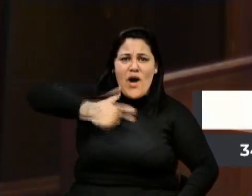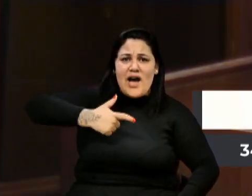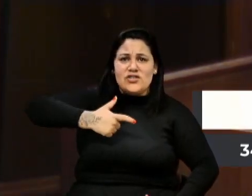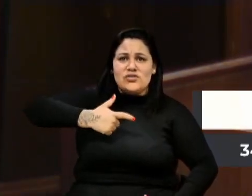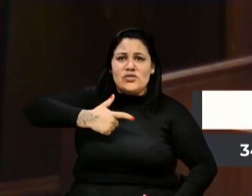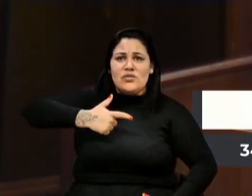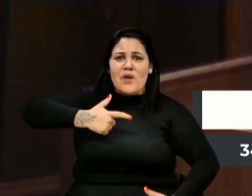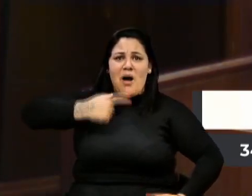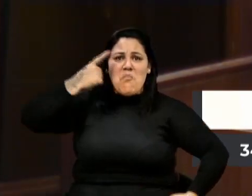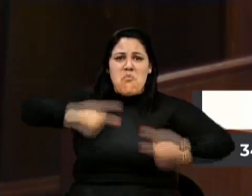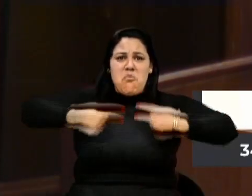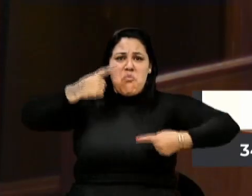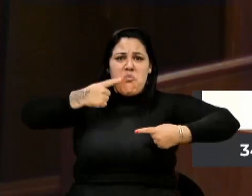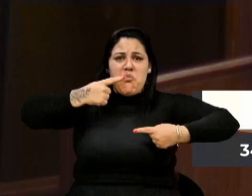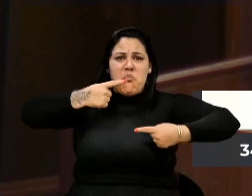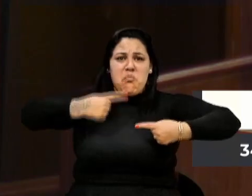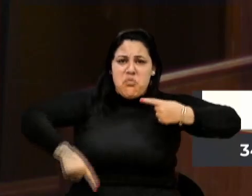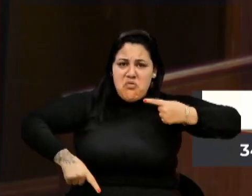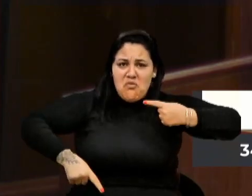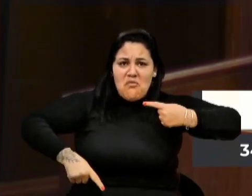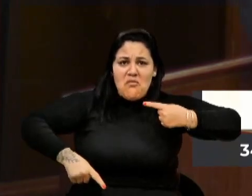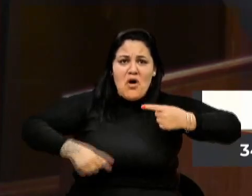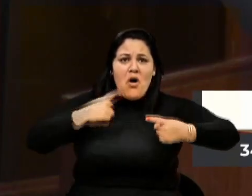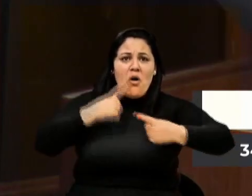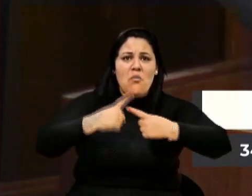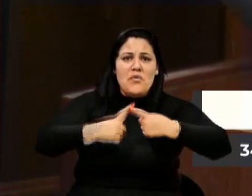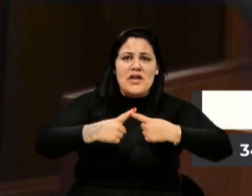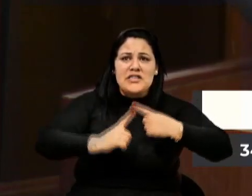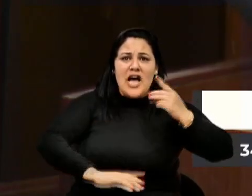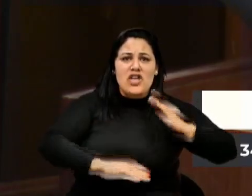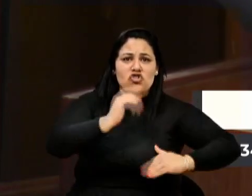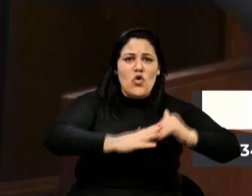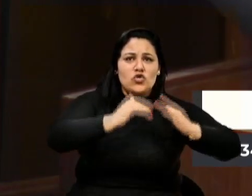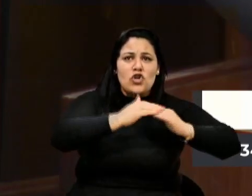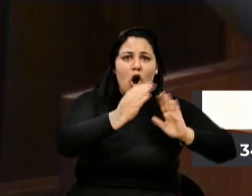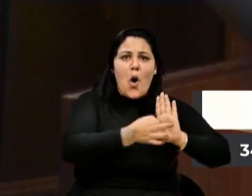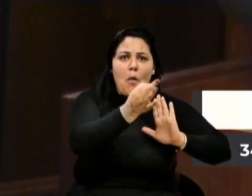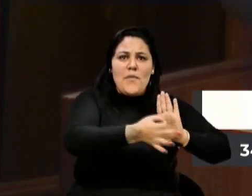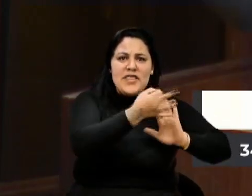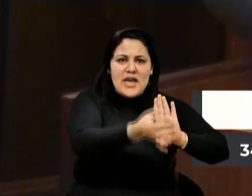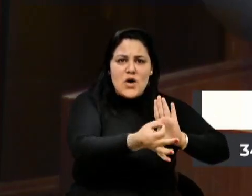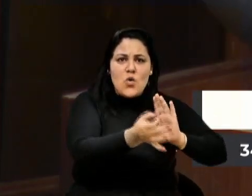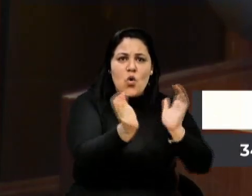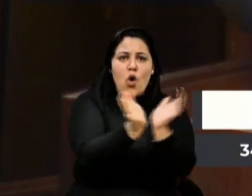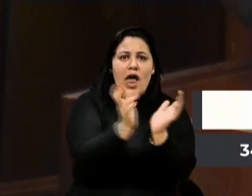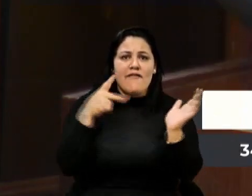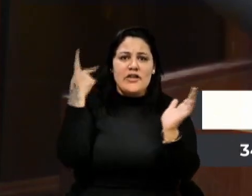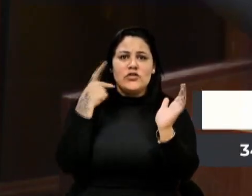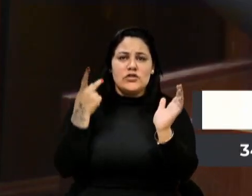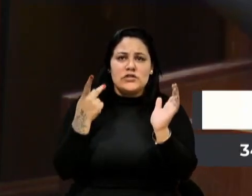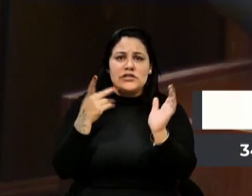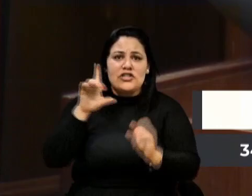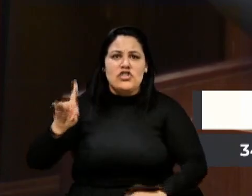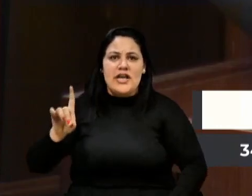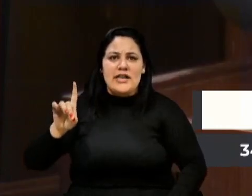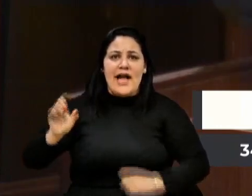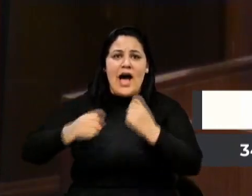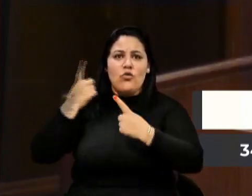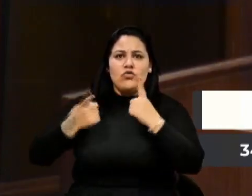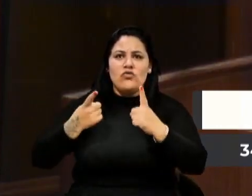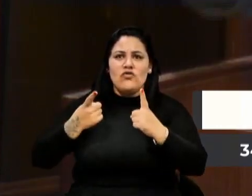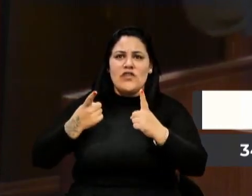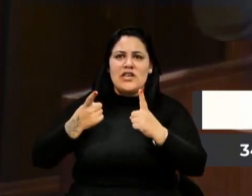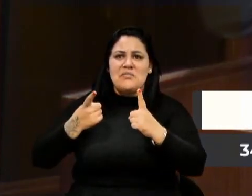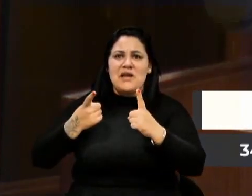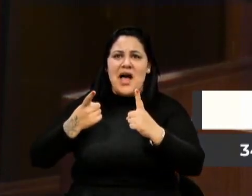inócua. Porque quando a gente constrói consenso nessa casa, os colegas da direita, alguns, né, de uma parte, vêm aqui para atacar o PT, para